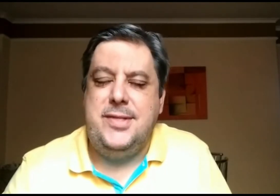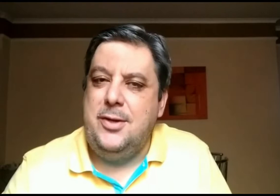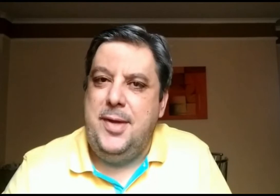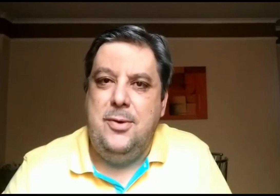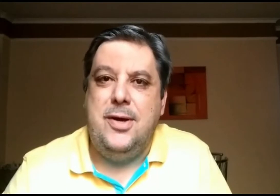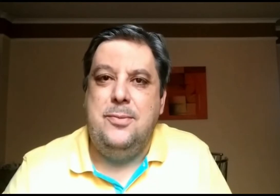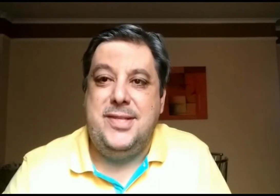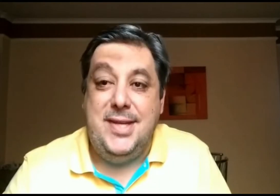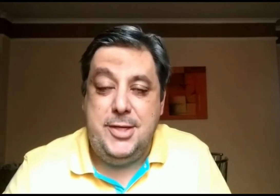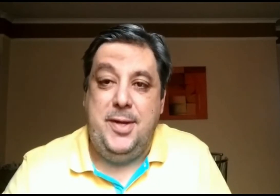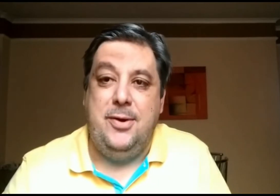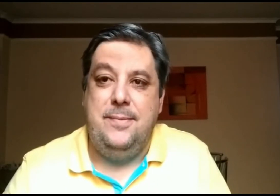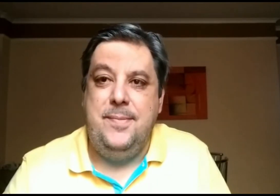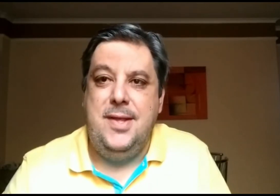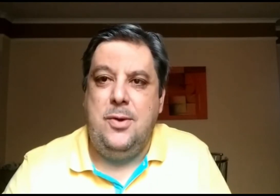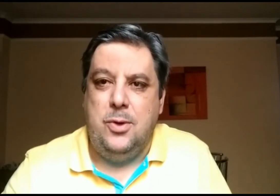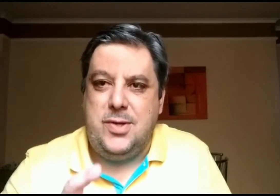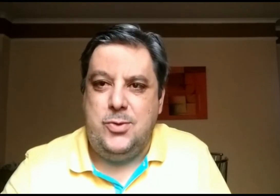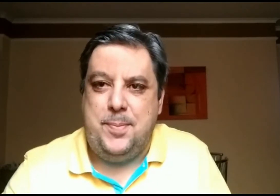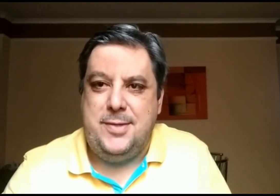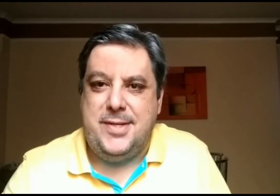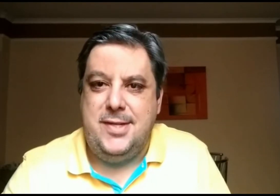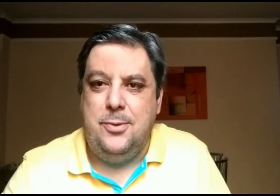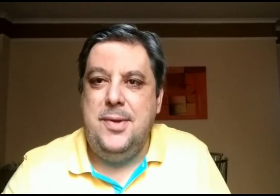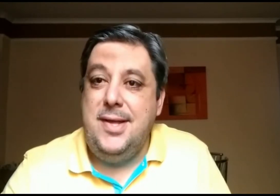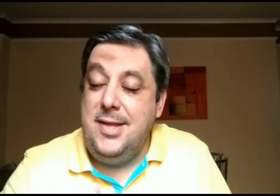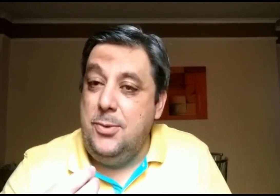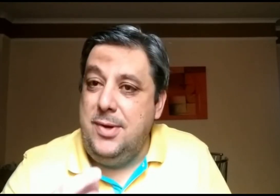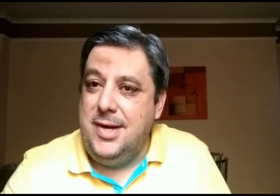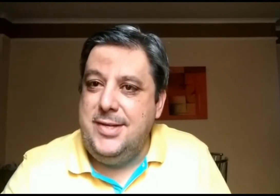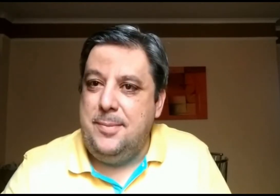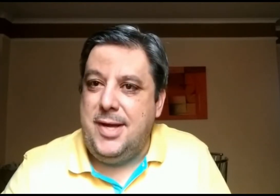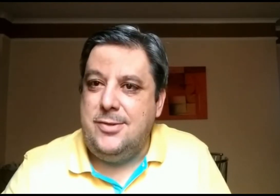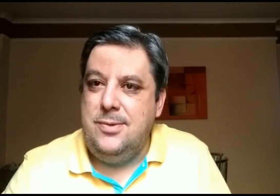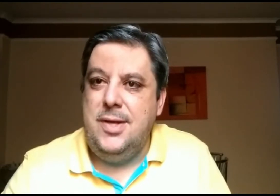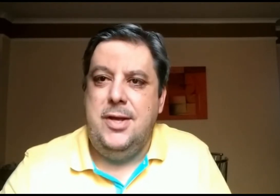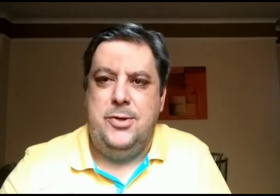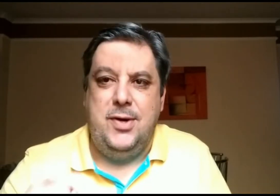melhor, um estado melhor, uma cidade melhor. Conto com a sua participação e um